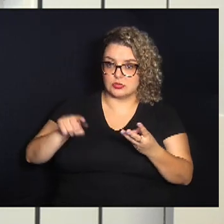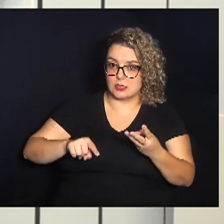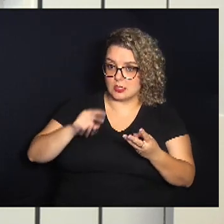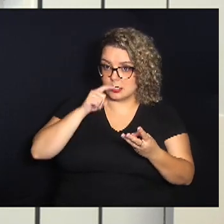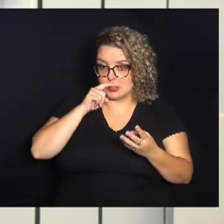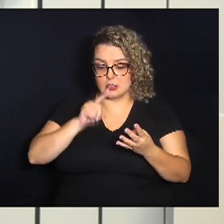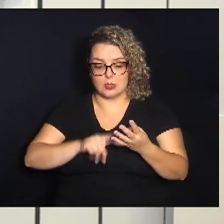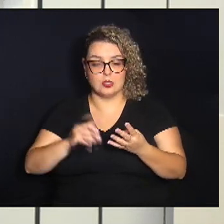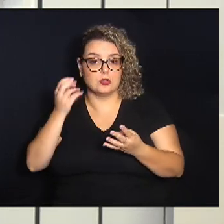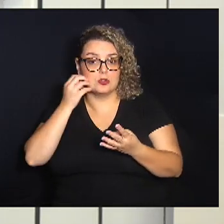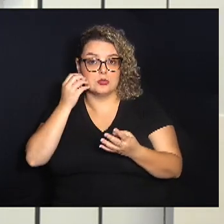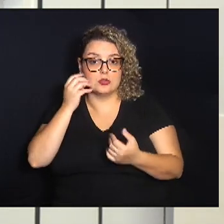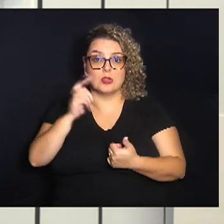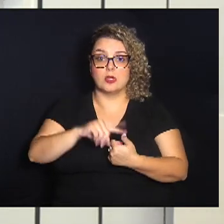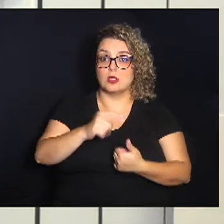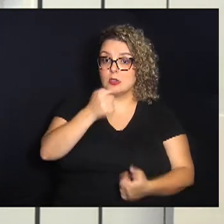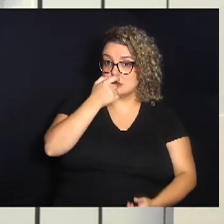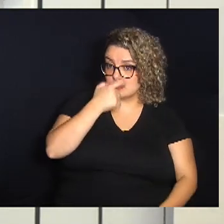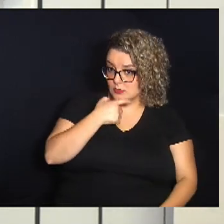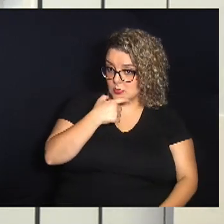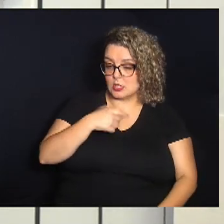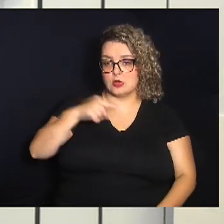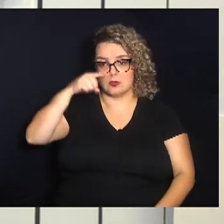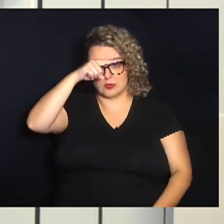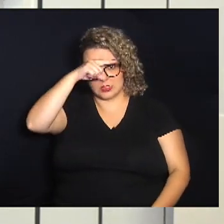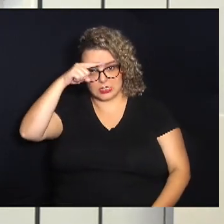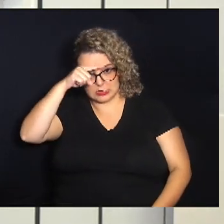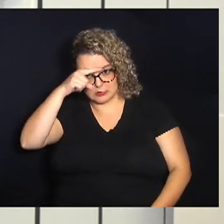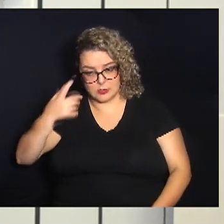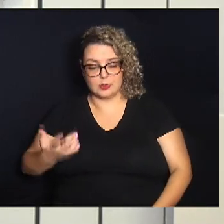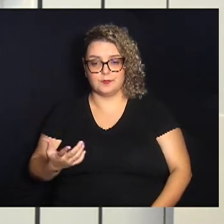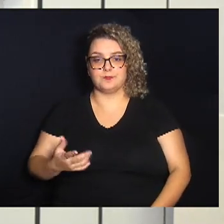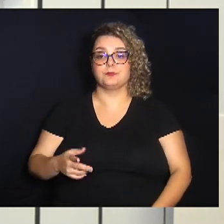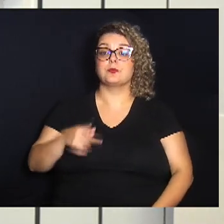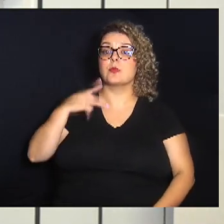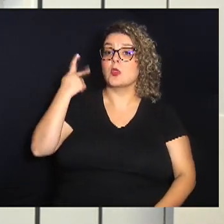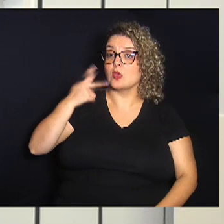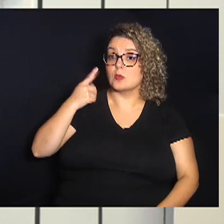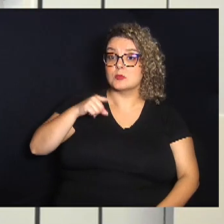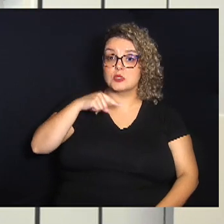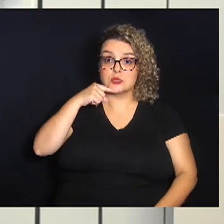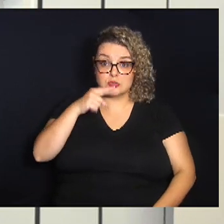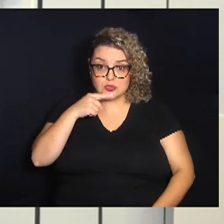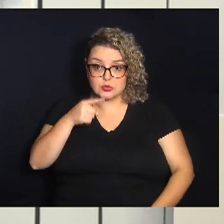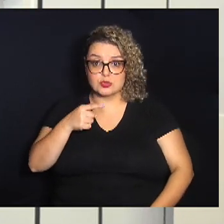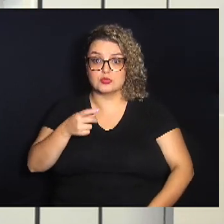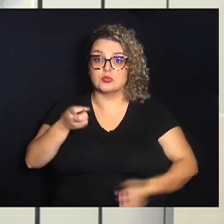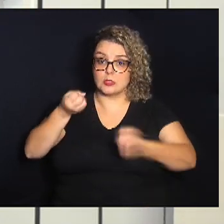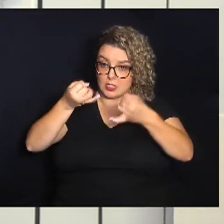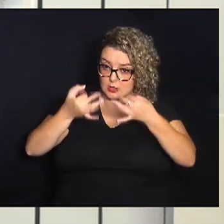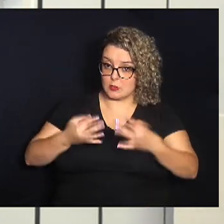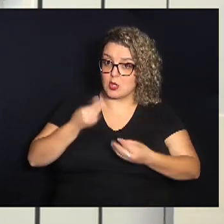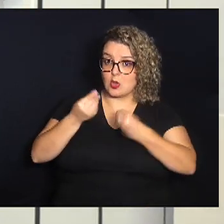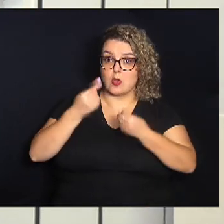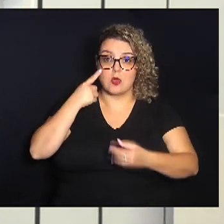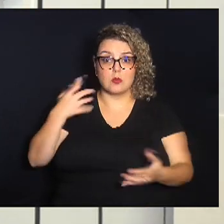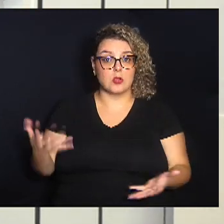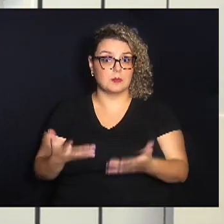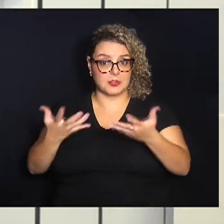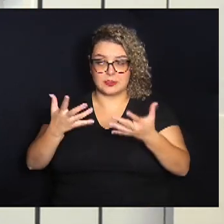Igor Diego, Marrom Cunha e Felipe Marques. O vereador Eduardo Magoga conta como surgiu a